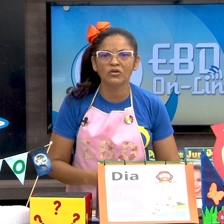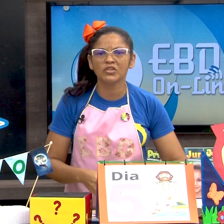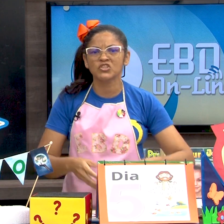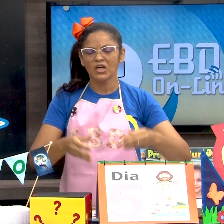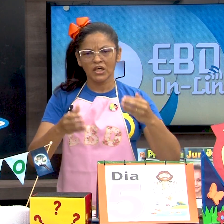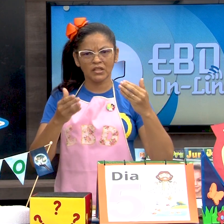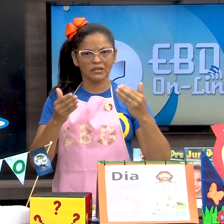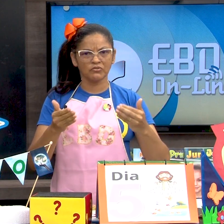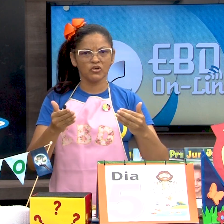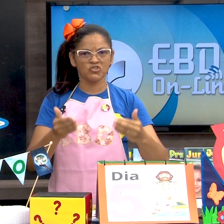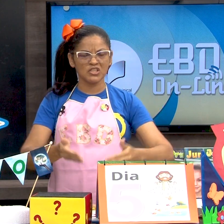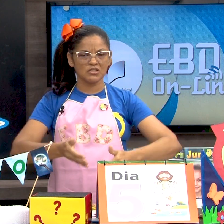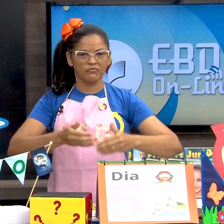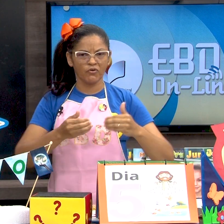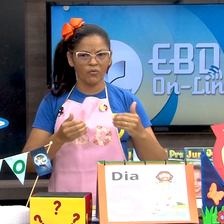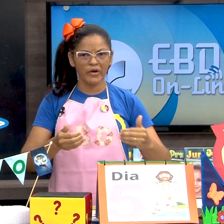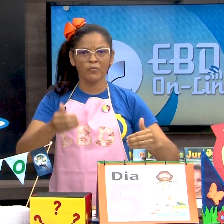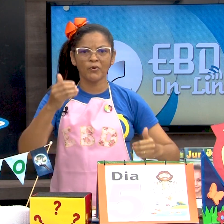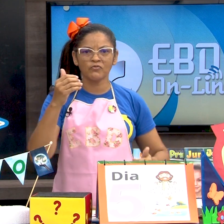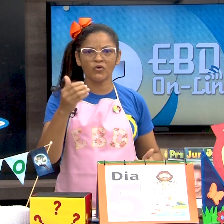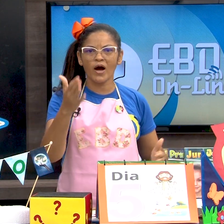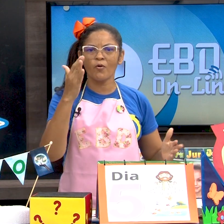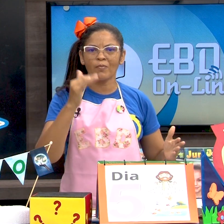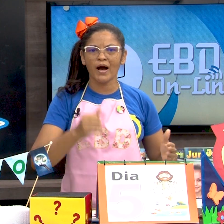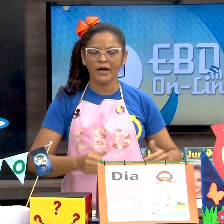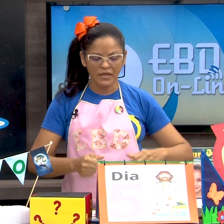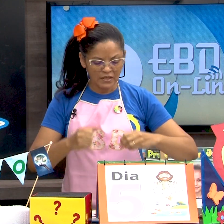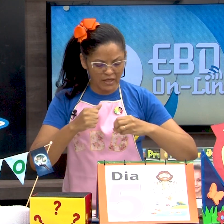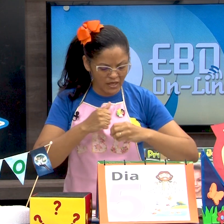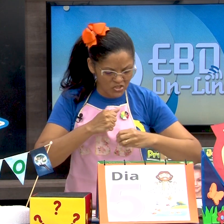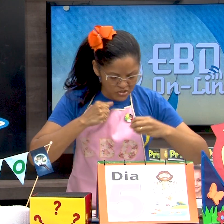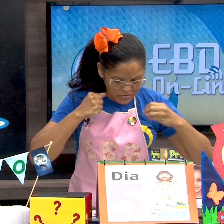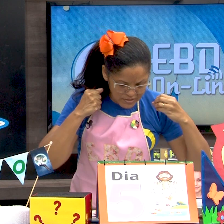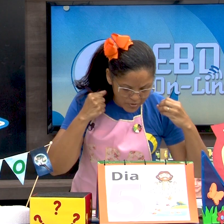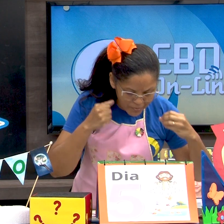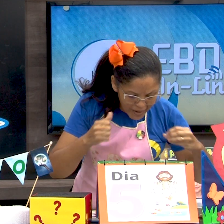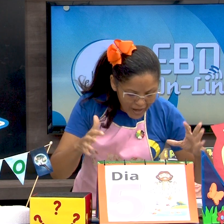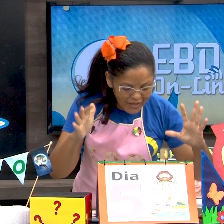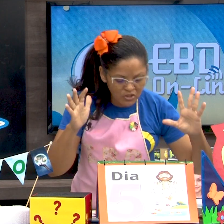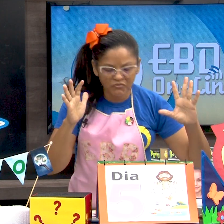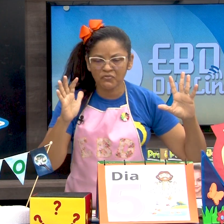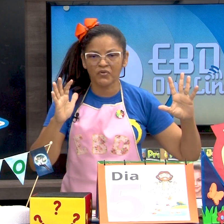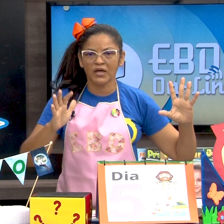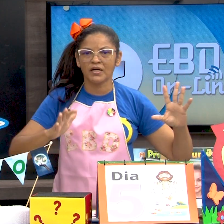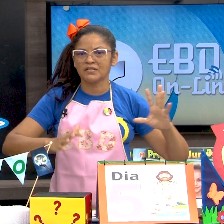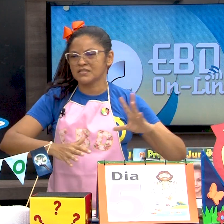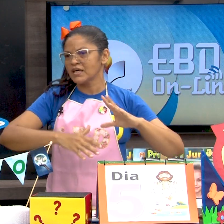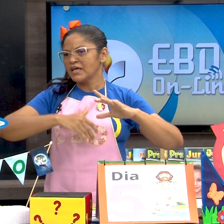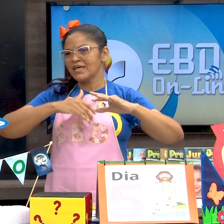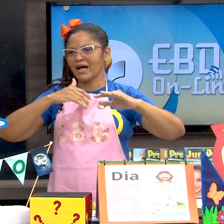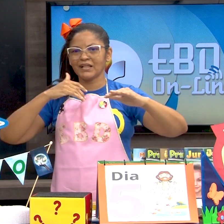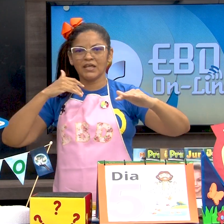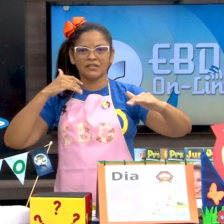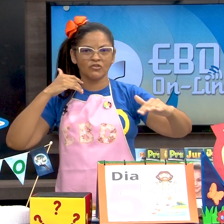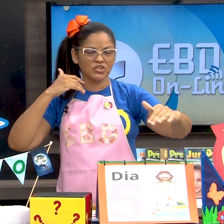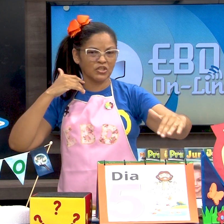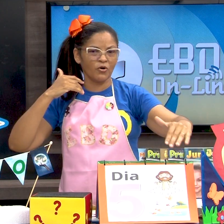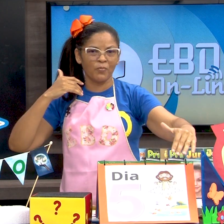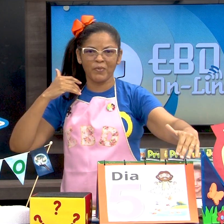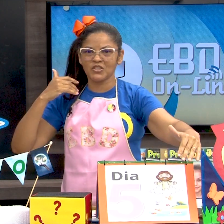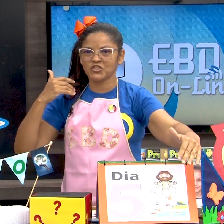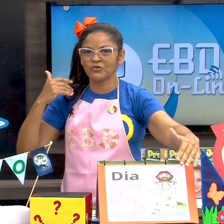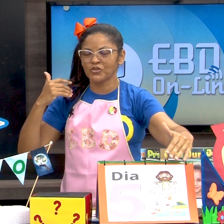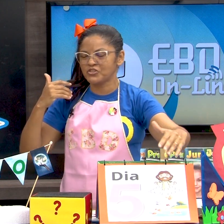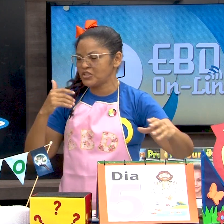moradores Então Deus disse vou eu povoar o mar encha-se o mar de viventes e ali Deus